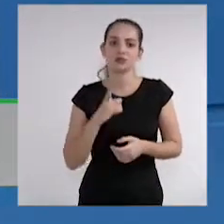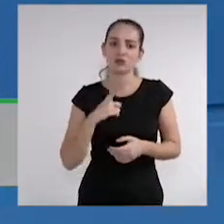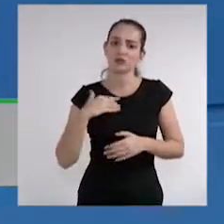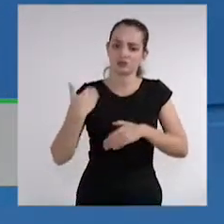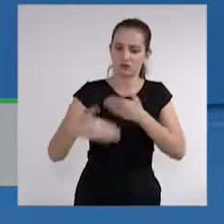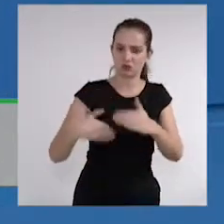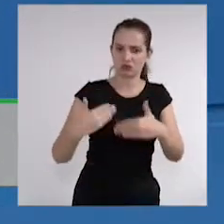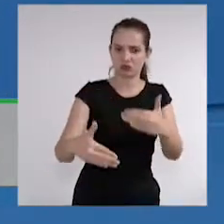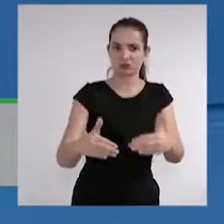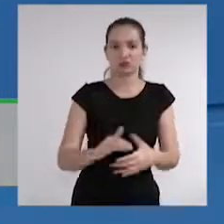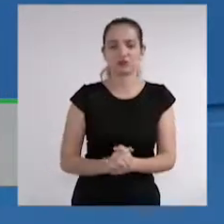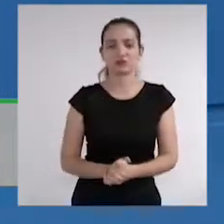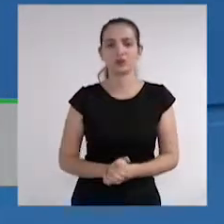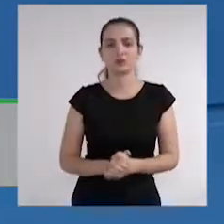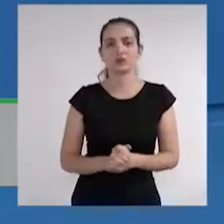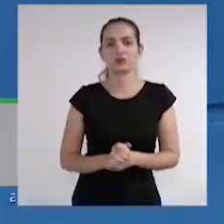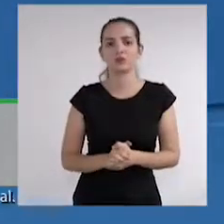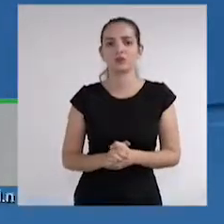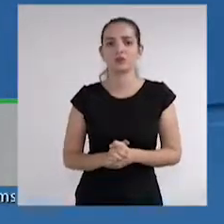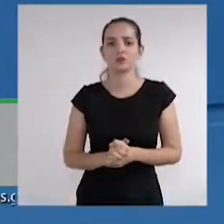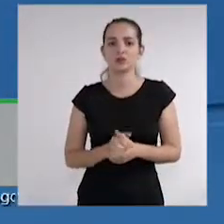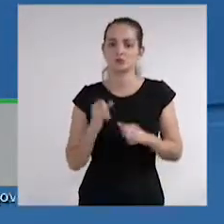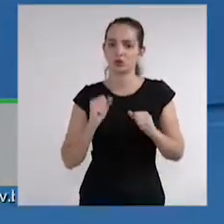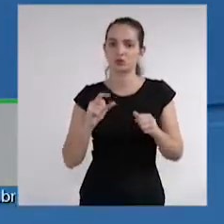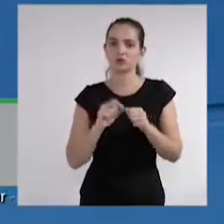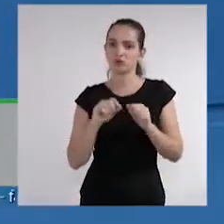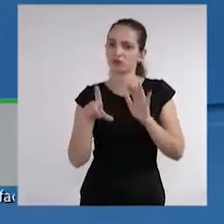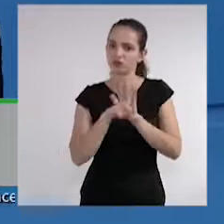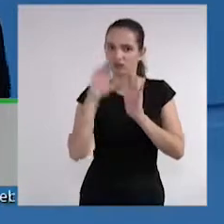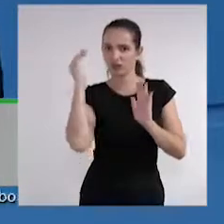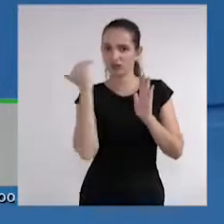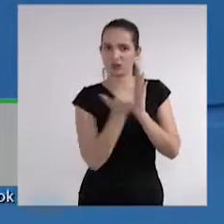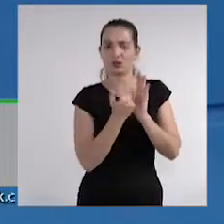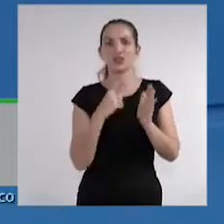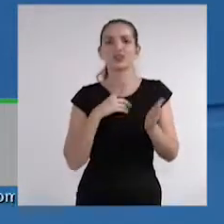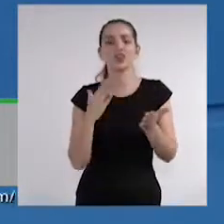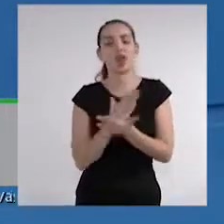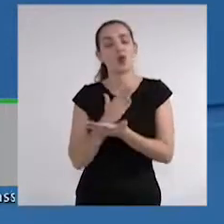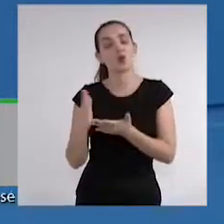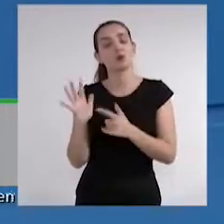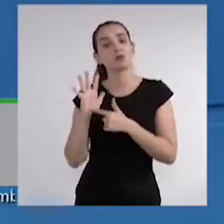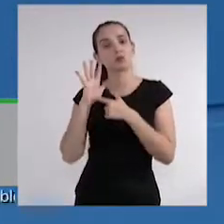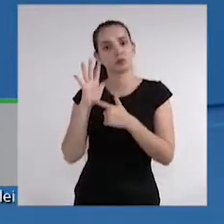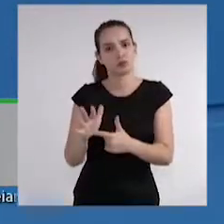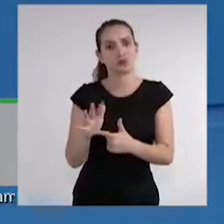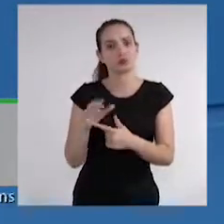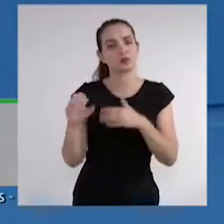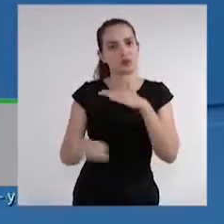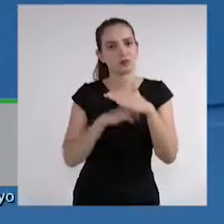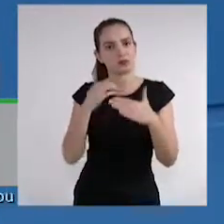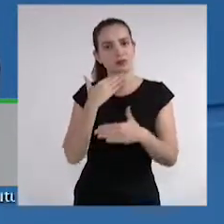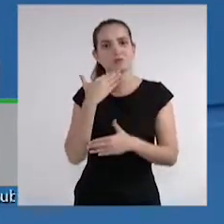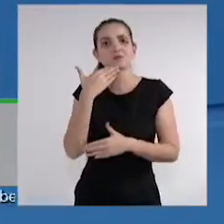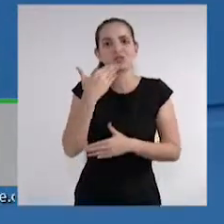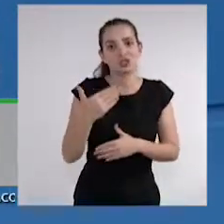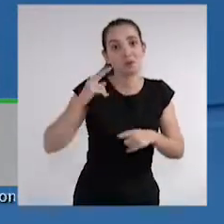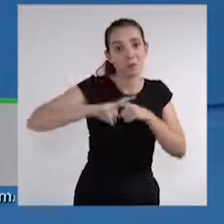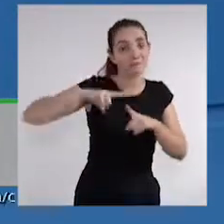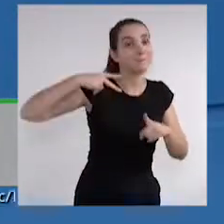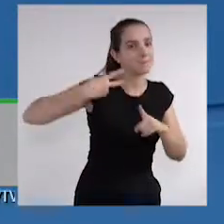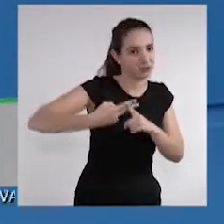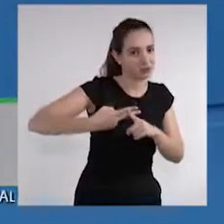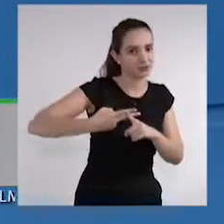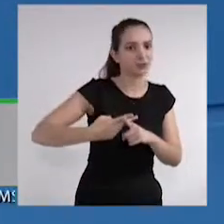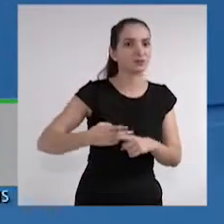ele é feito de forma legal, há uma manifestação por parte da empresa solicitando o aditivo,